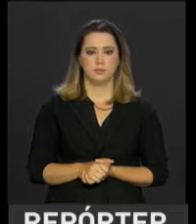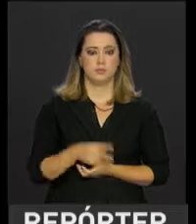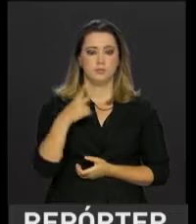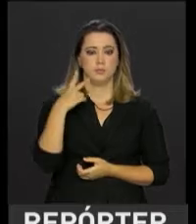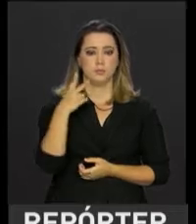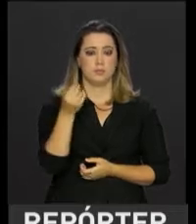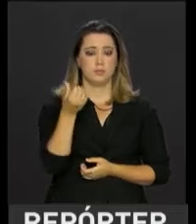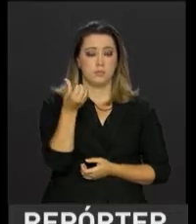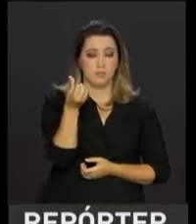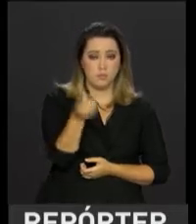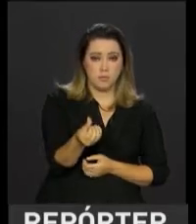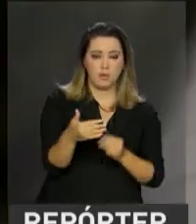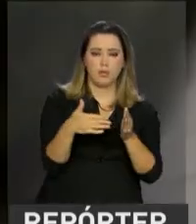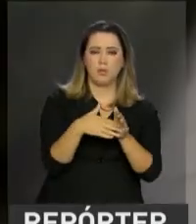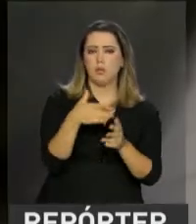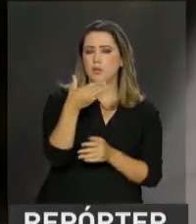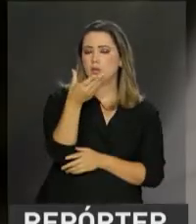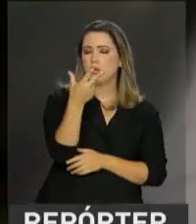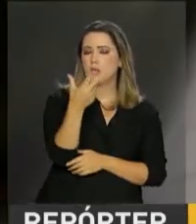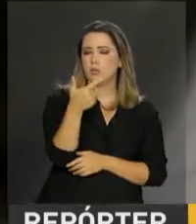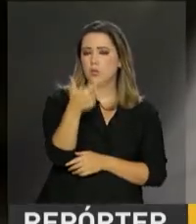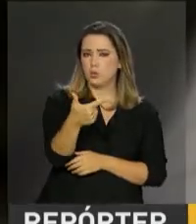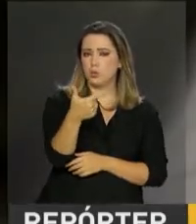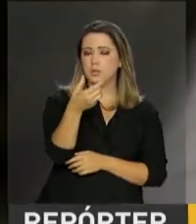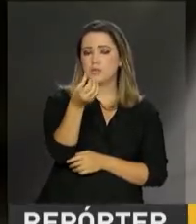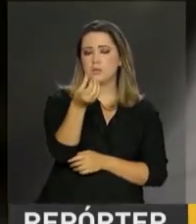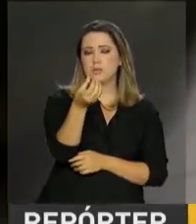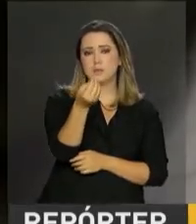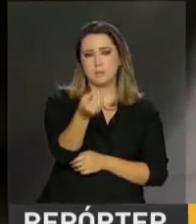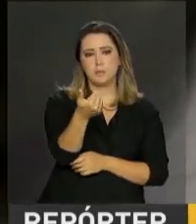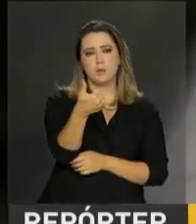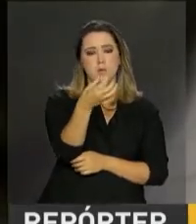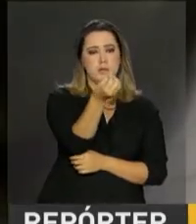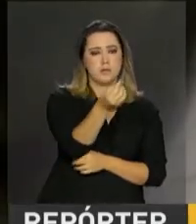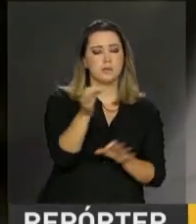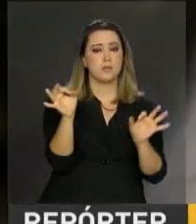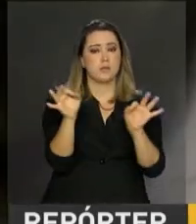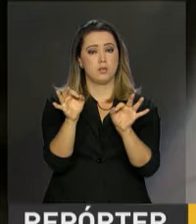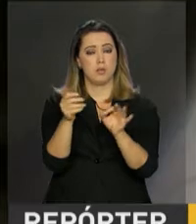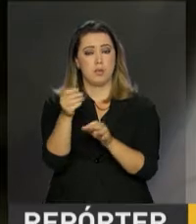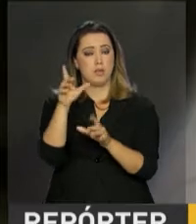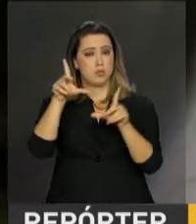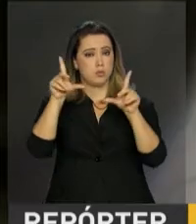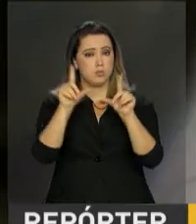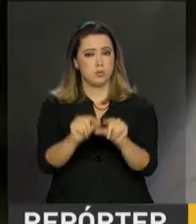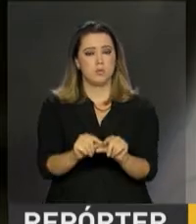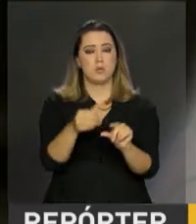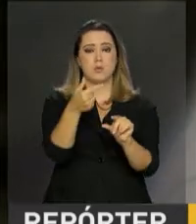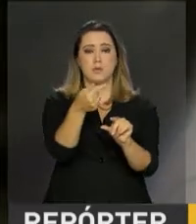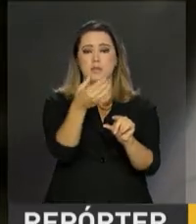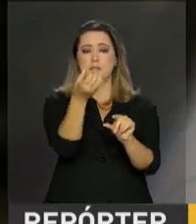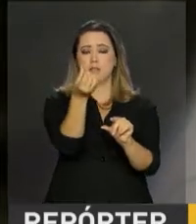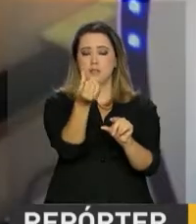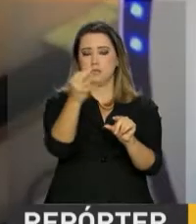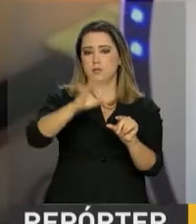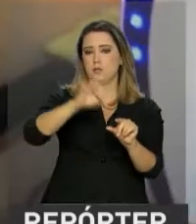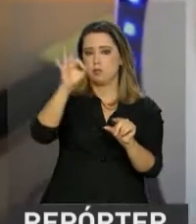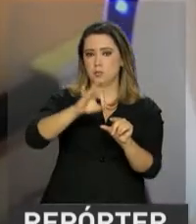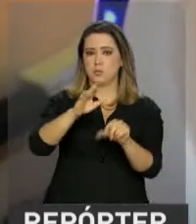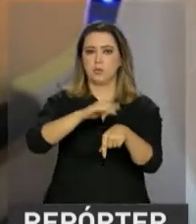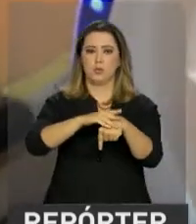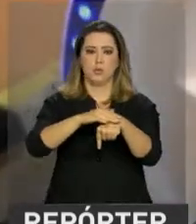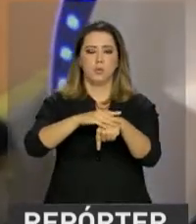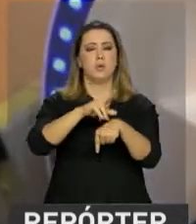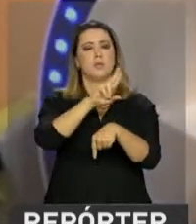2006 e 2010 16 o brasil conseguiu reduzir em mais de 76% no número de casos de malária e